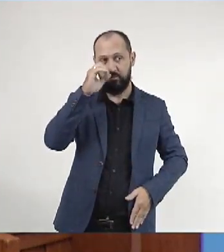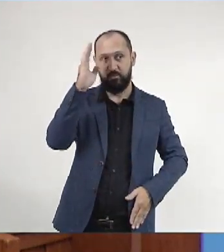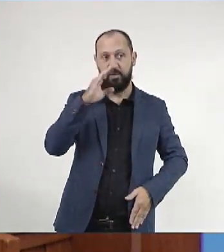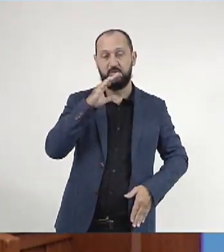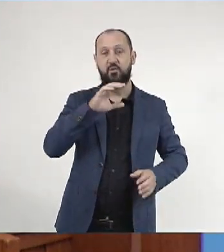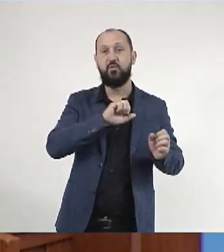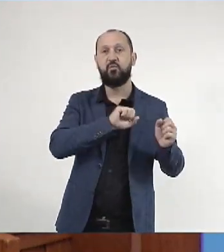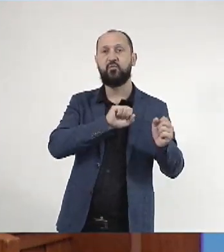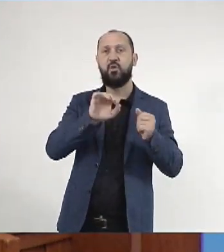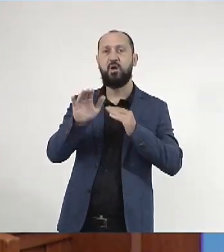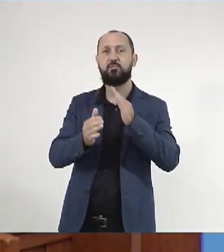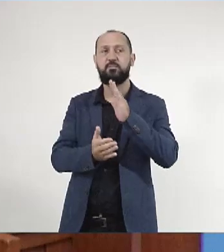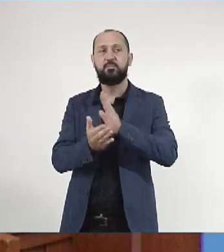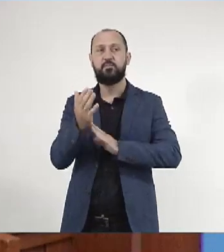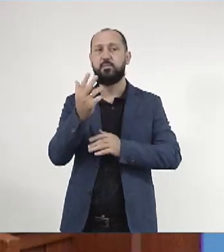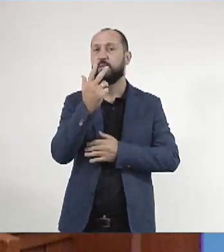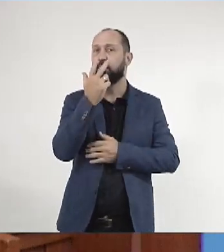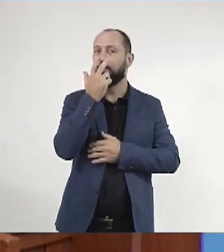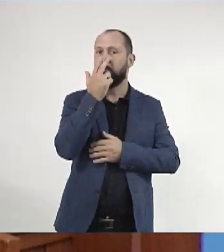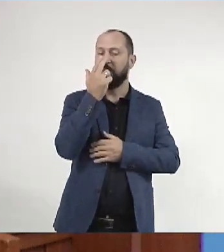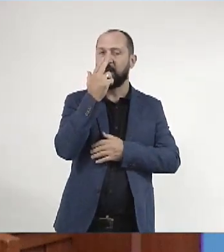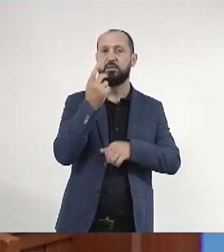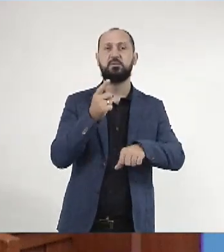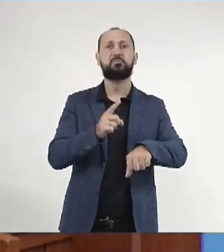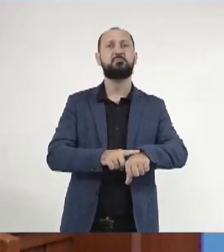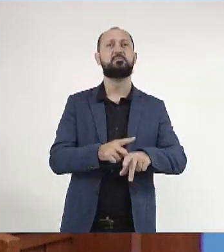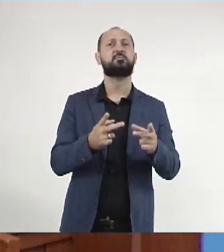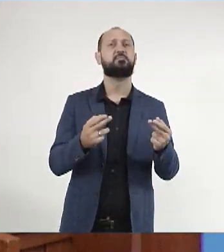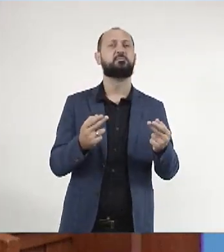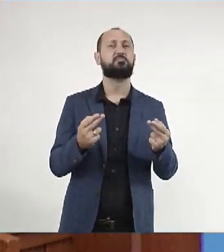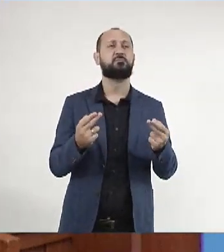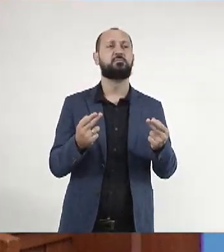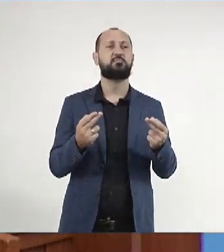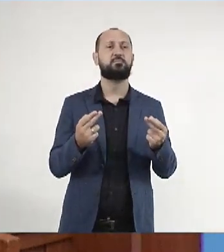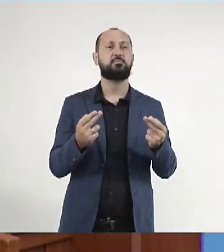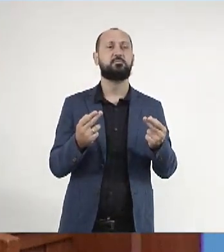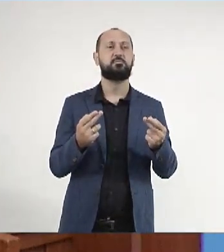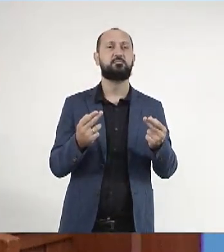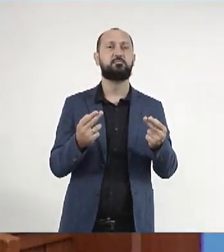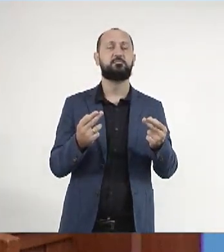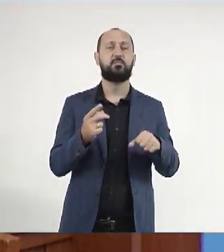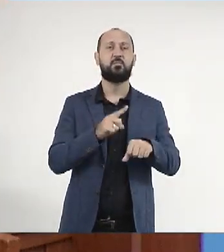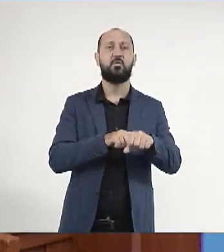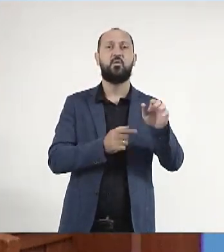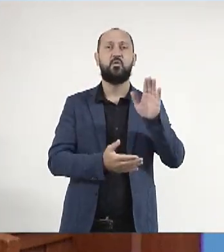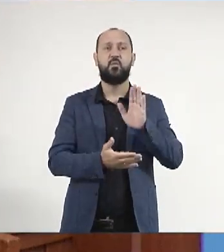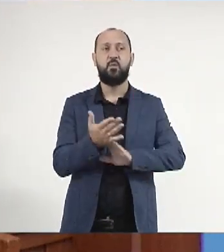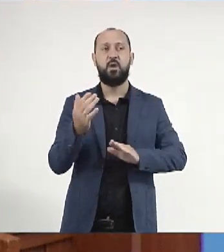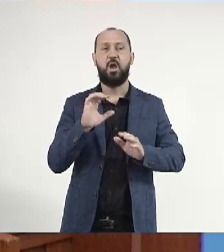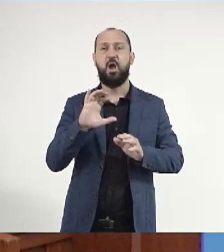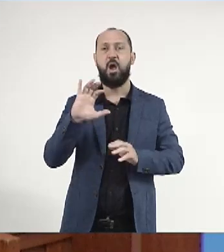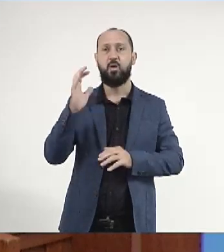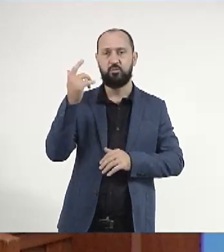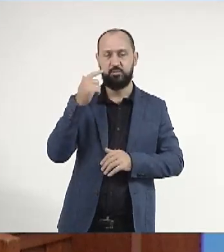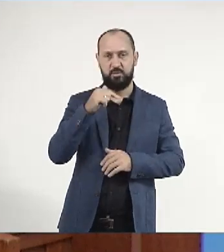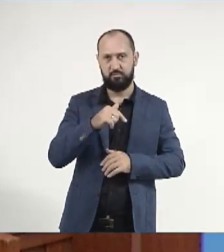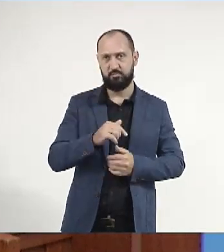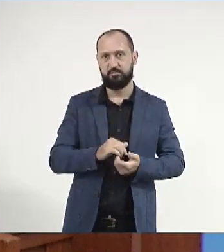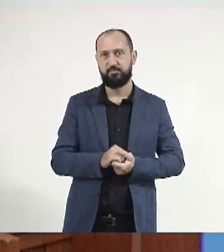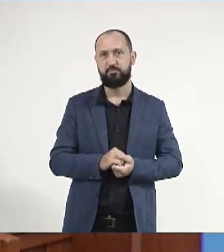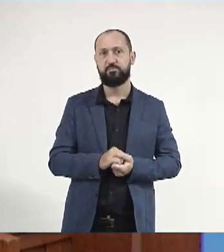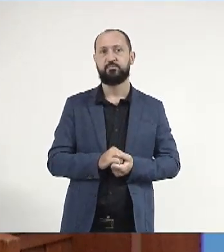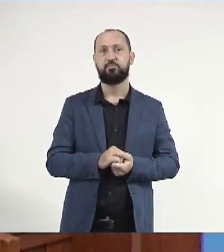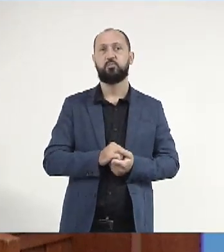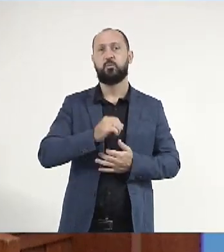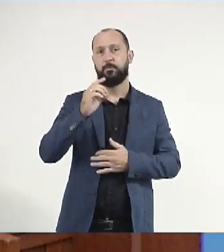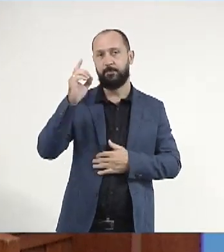do local. Parece que propositadamente se retirou e aí o ataque aconteceu.